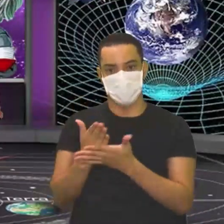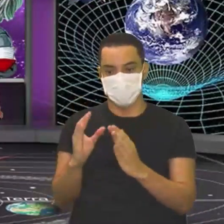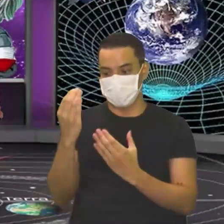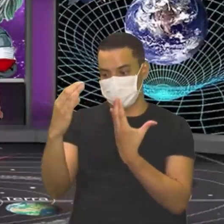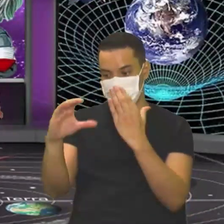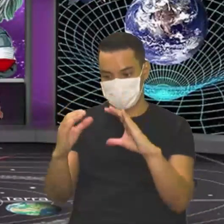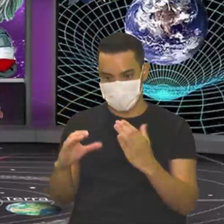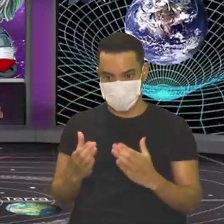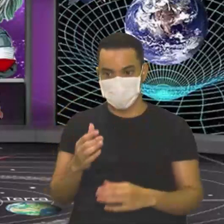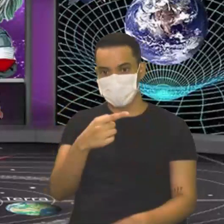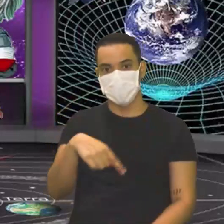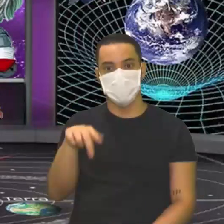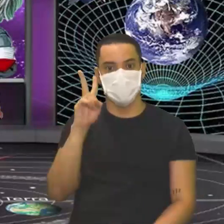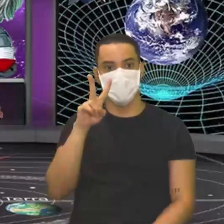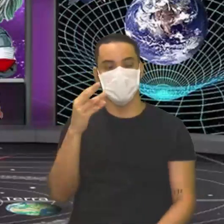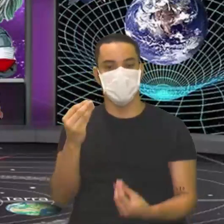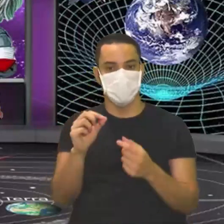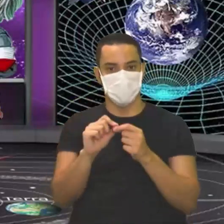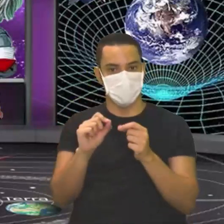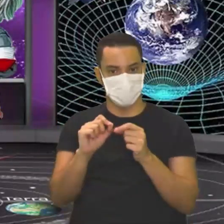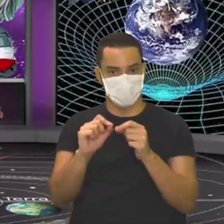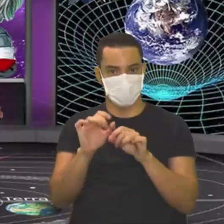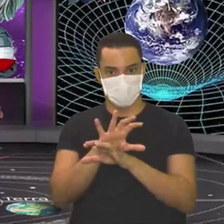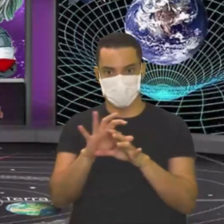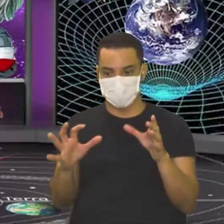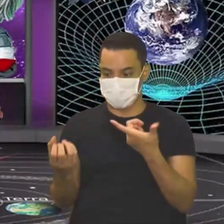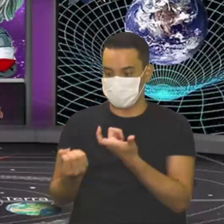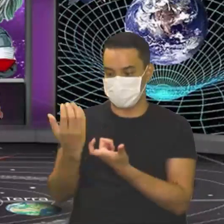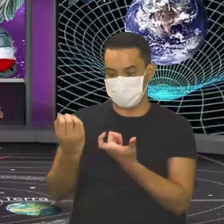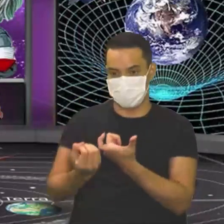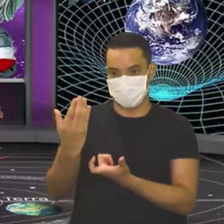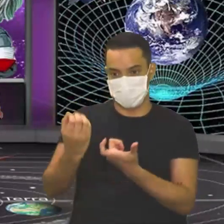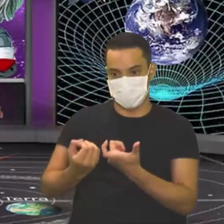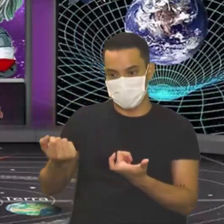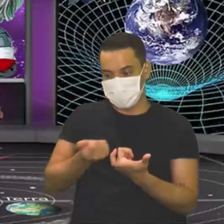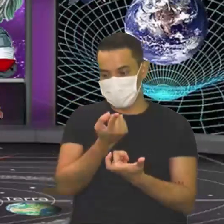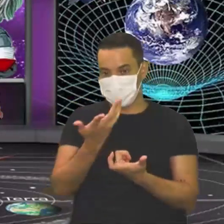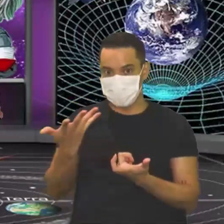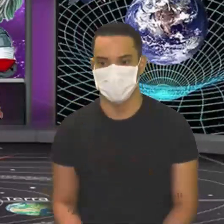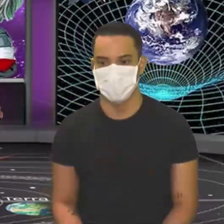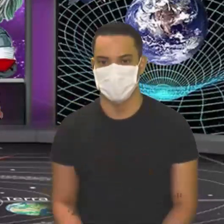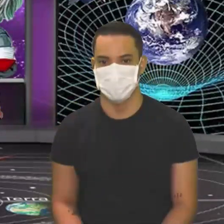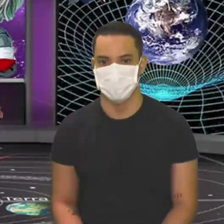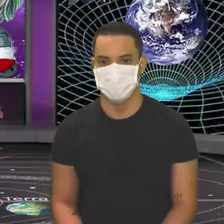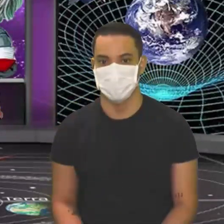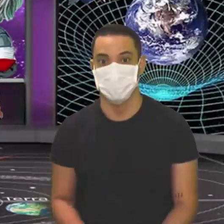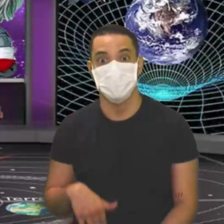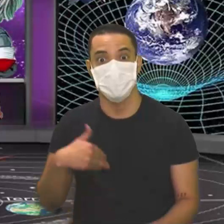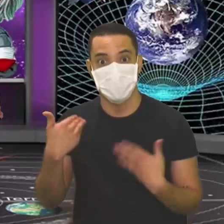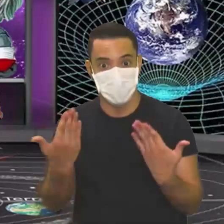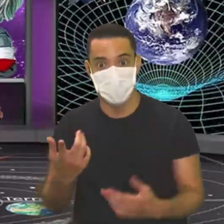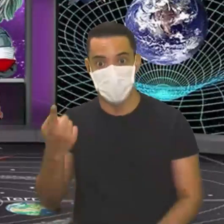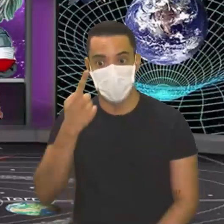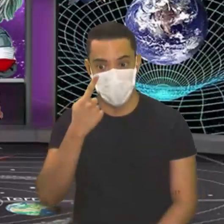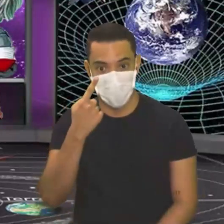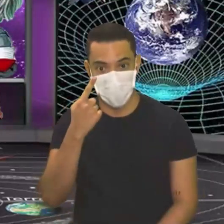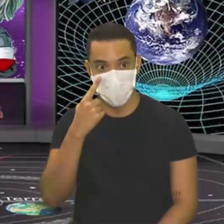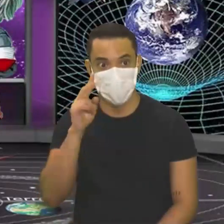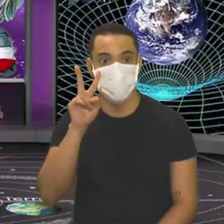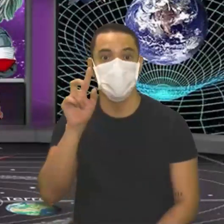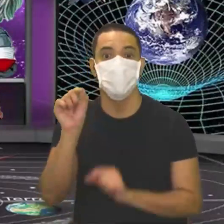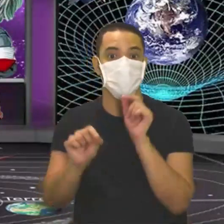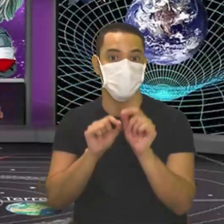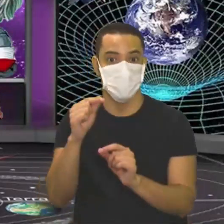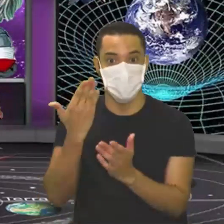aplicações, vocês viram, né, como é que a gente pode aplicar essa fórmula da quantidade de carga, ok? Pessoal, olha só, vejam ali